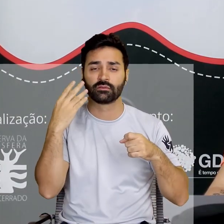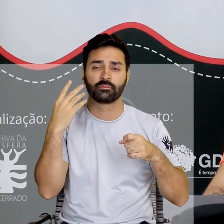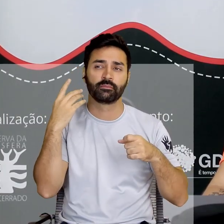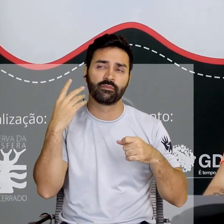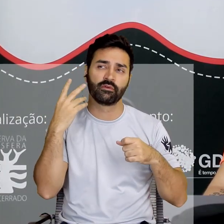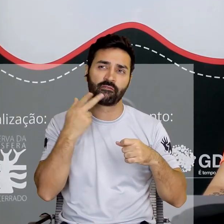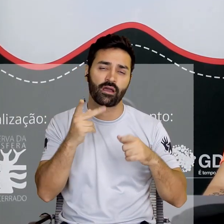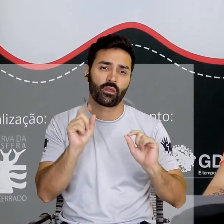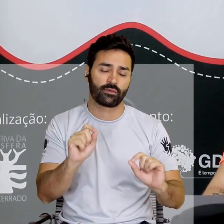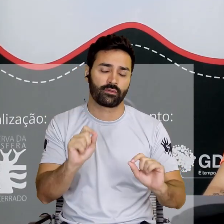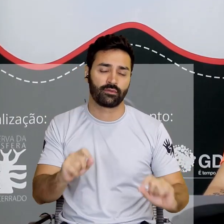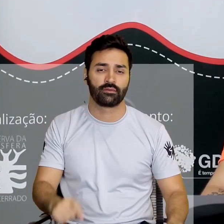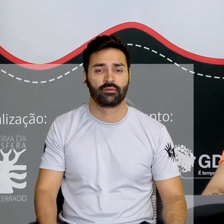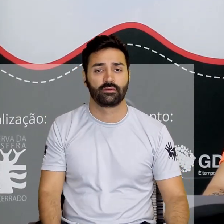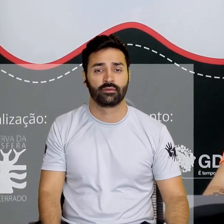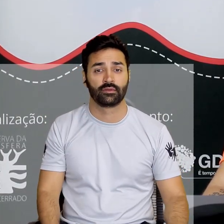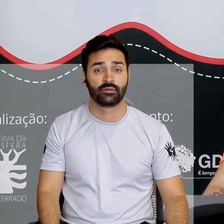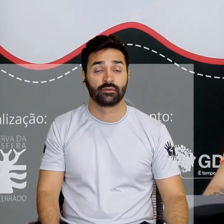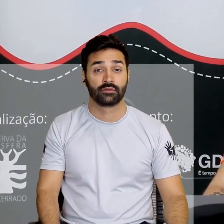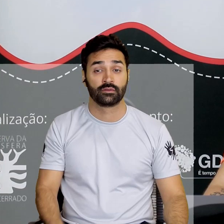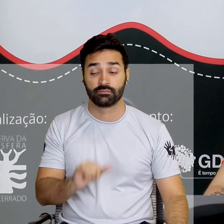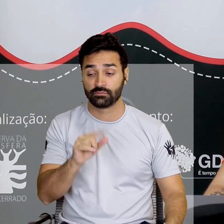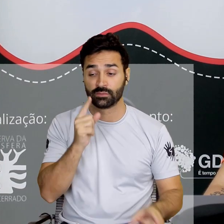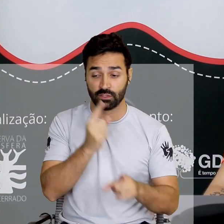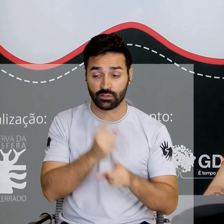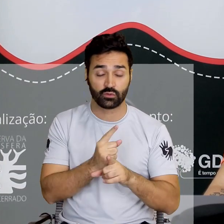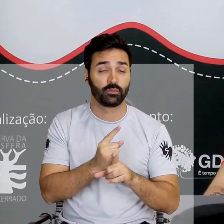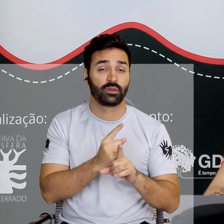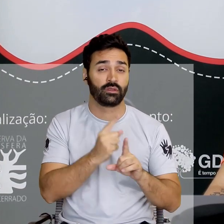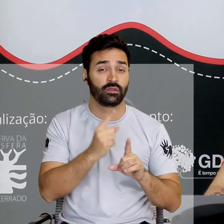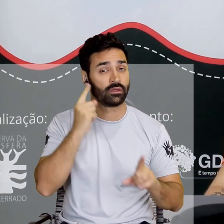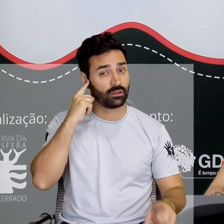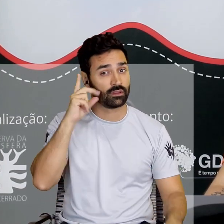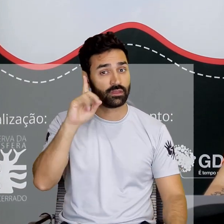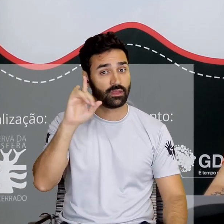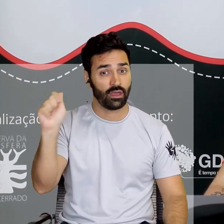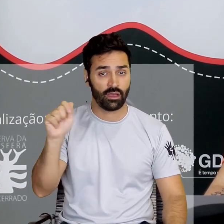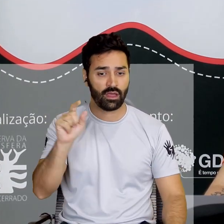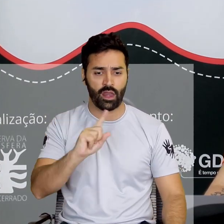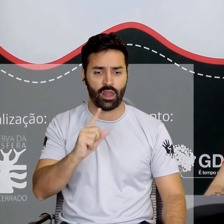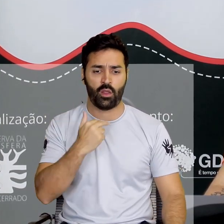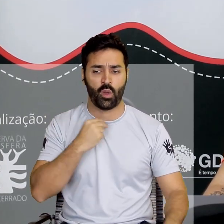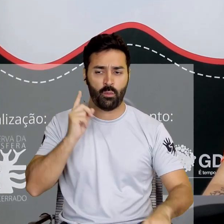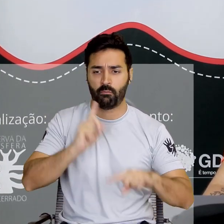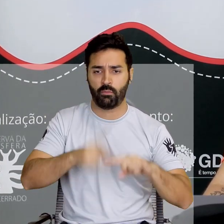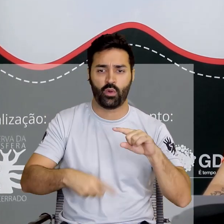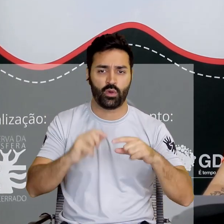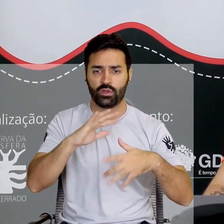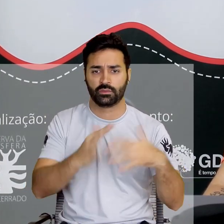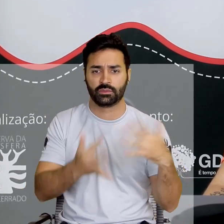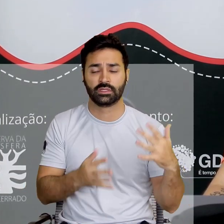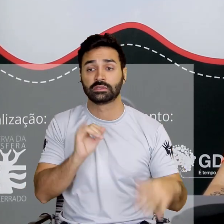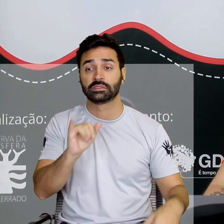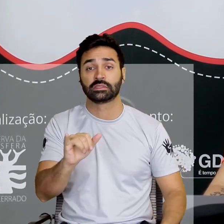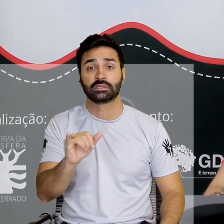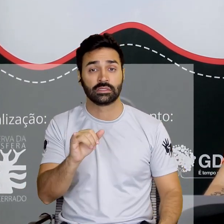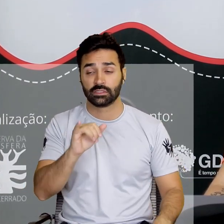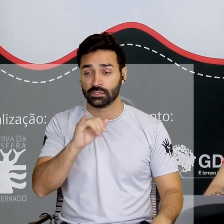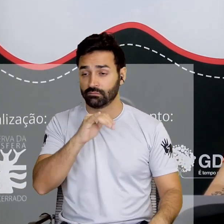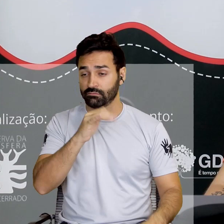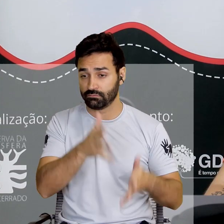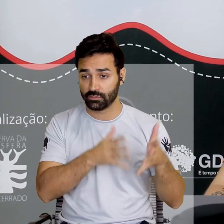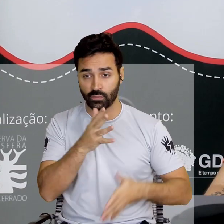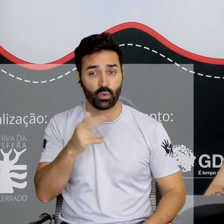seguinte, descobriu uma perda auditiva numa criança e falava, não deixa ele aprender língua de sinais, porque senão ele não vai aprender a